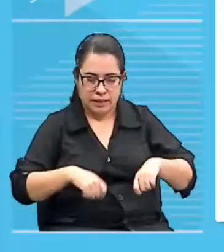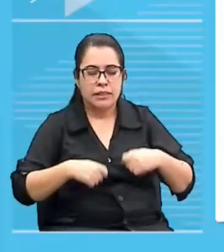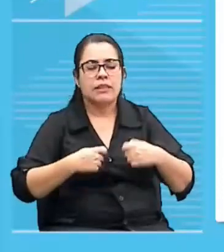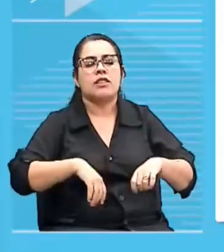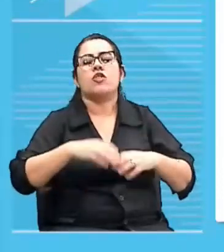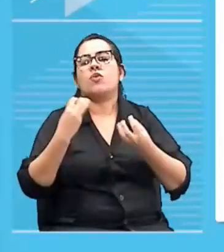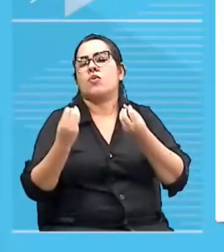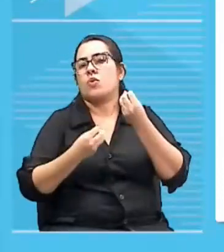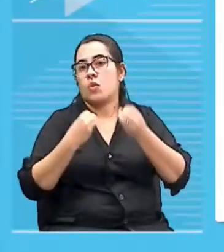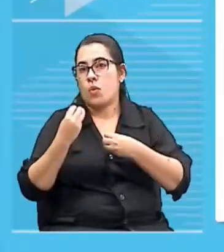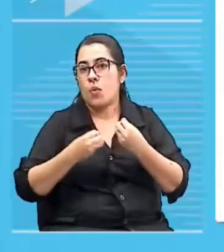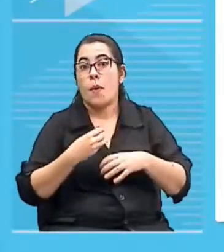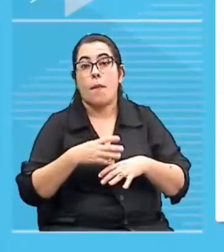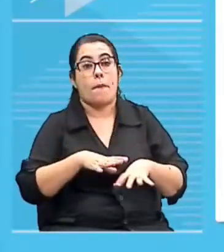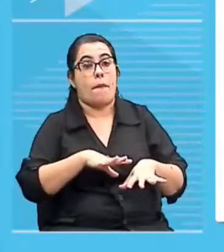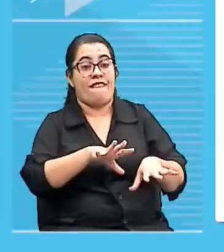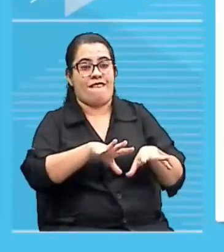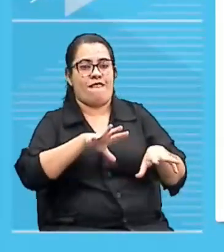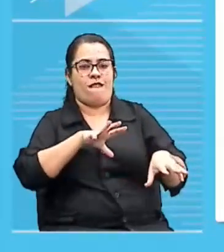tenha uma qualificação.